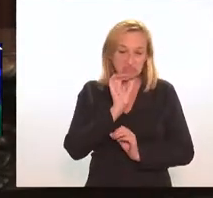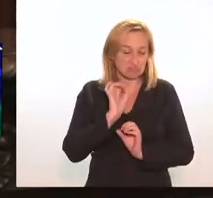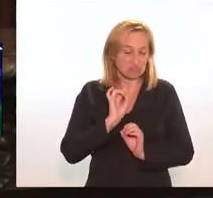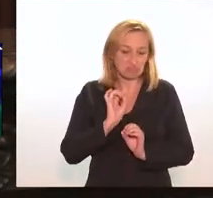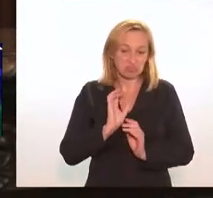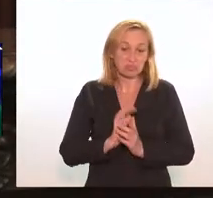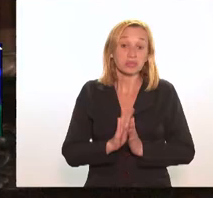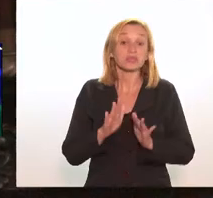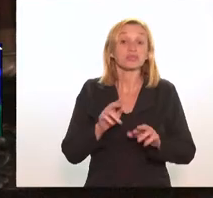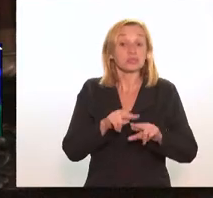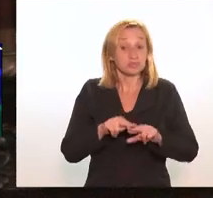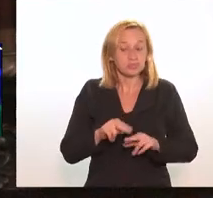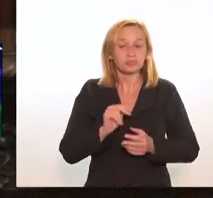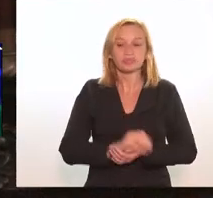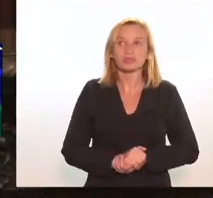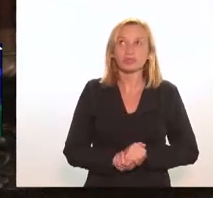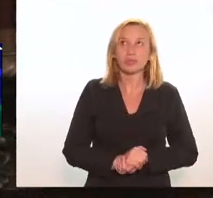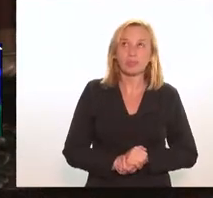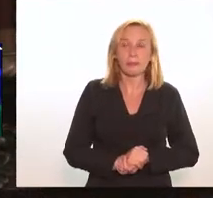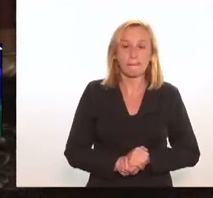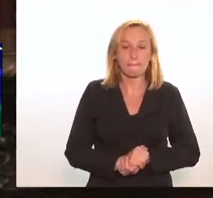E, portanto,